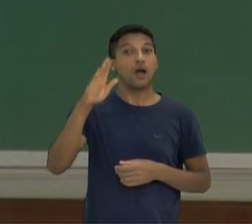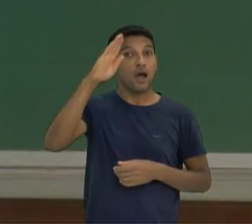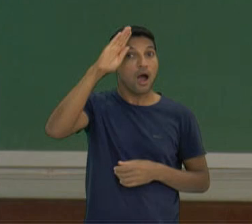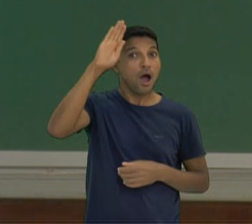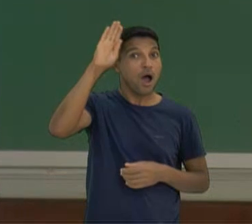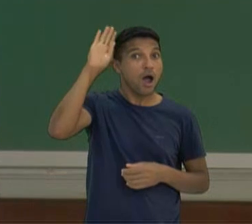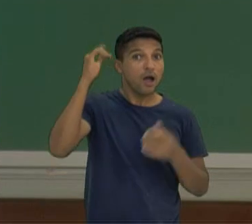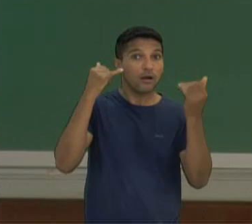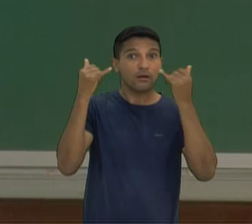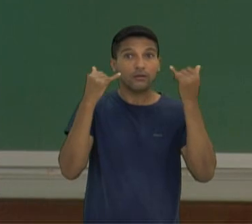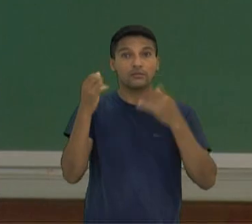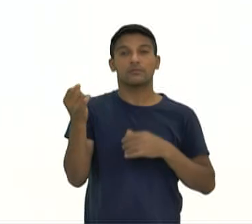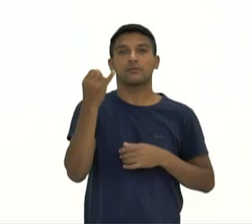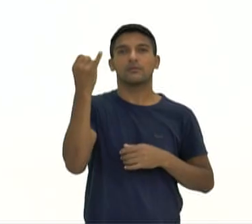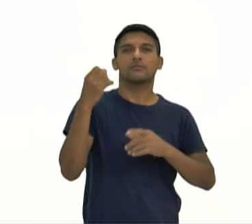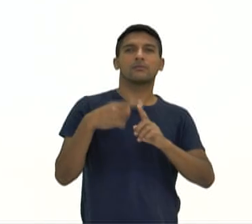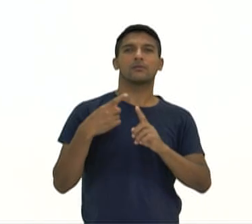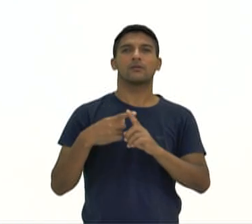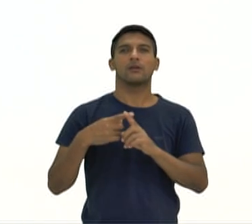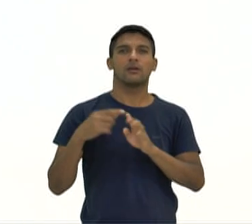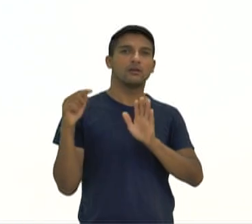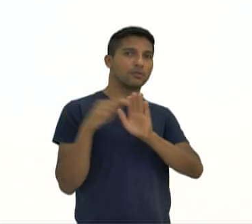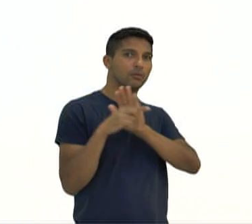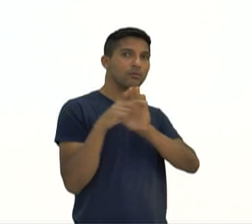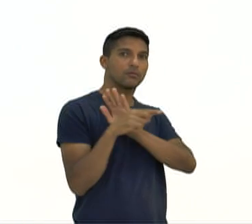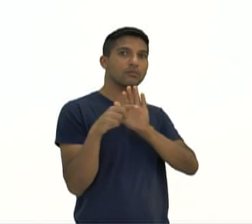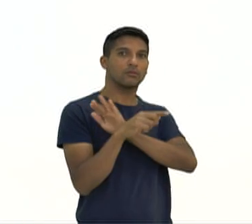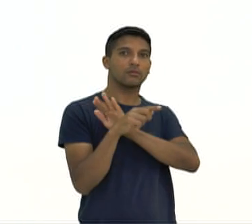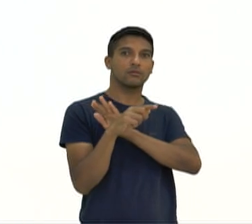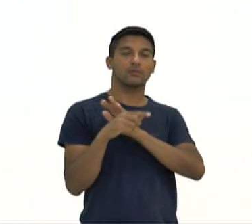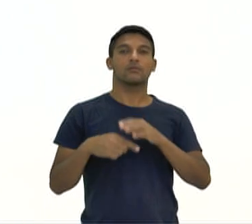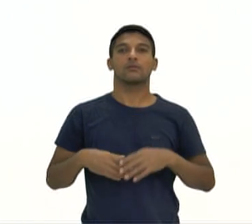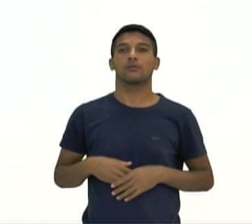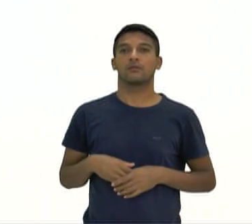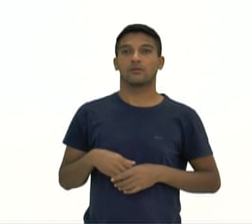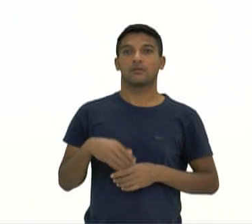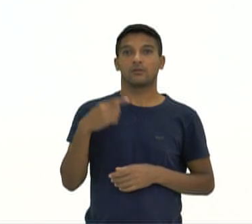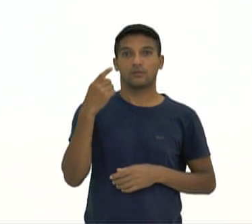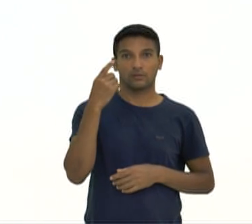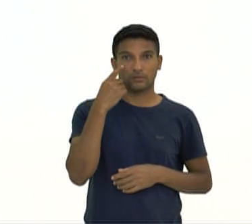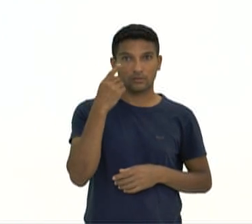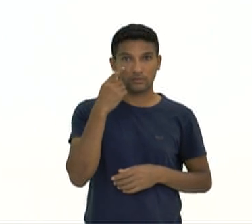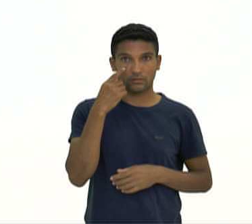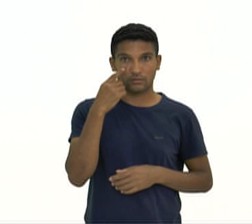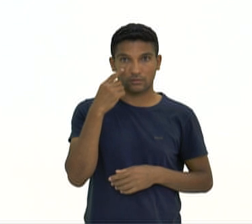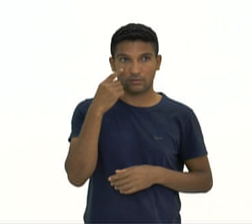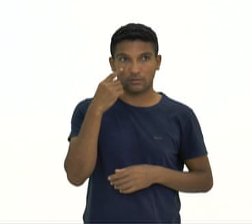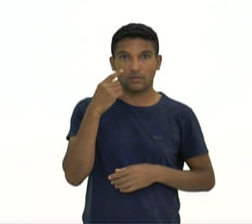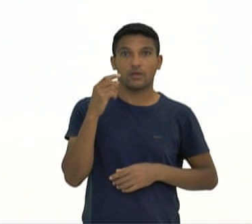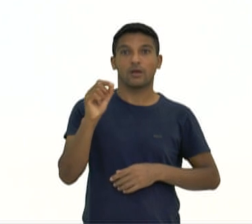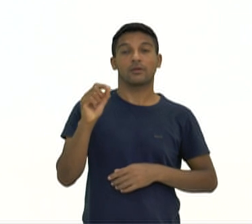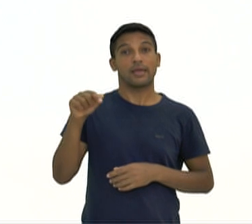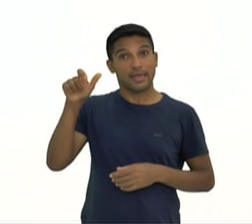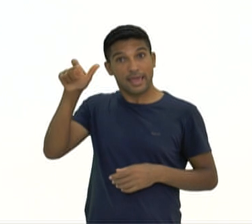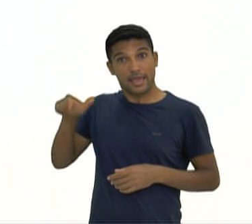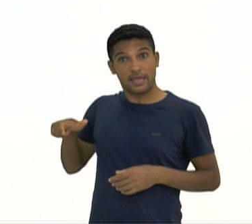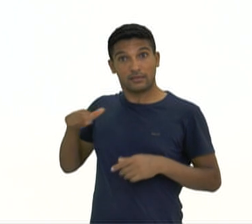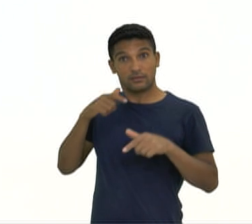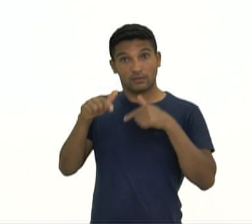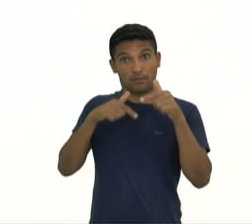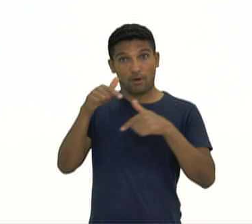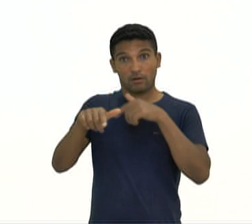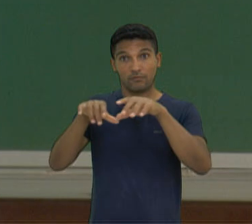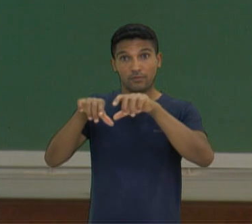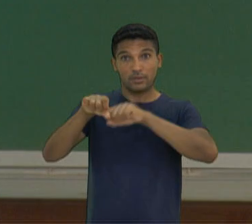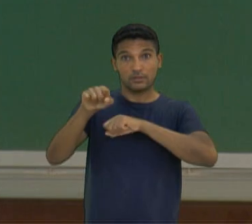acadêmicas? Vejamos. As informações biográficas do entrevistado destacam o trabalho feito como psicólogo